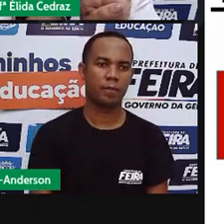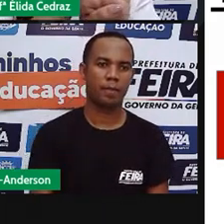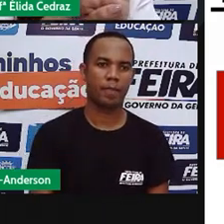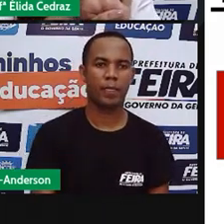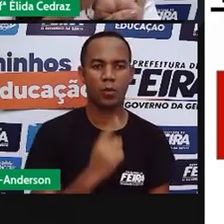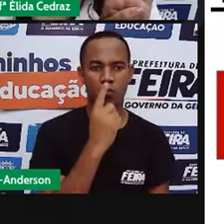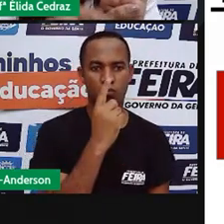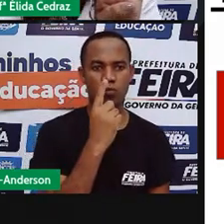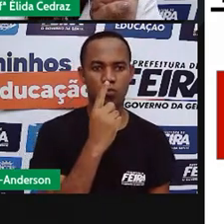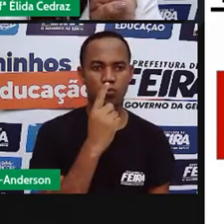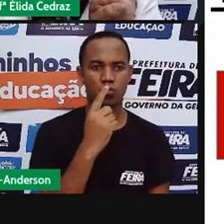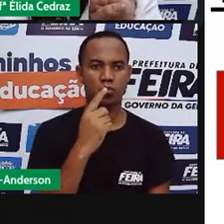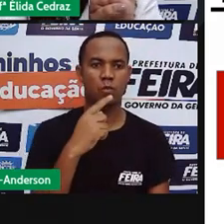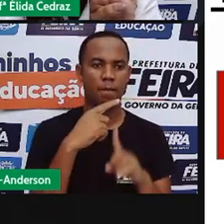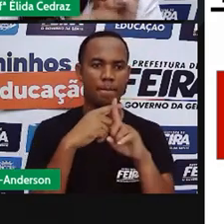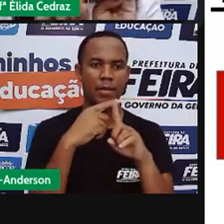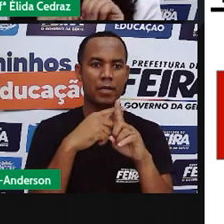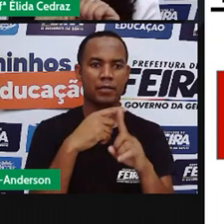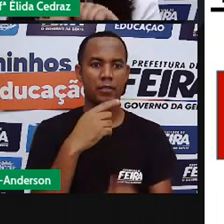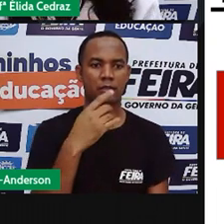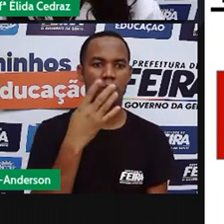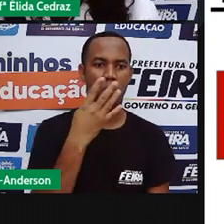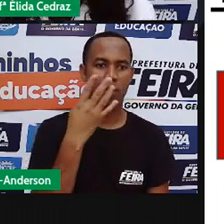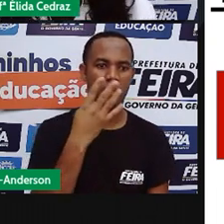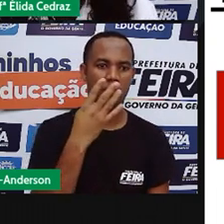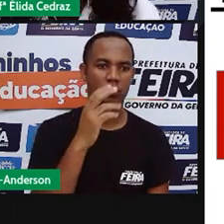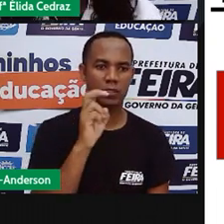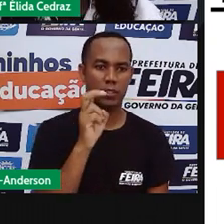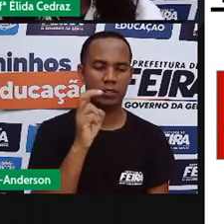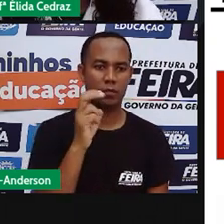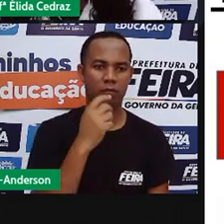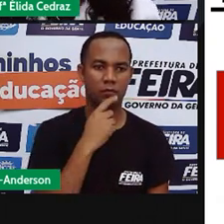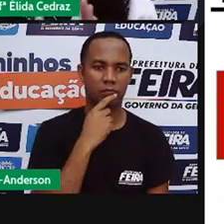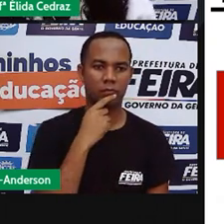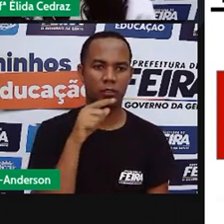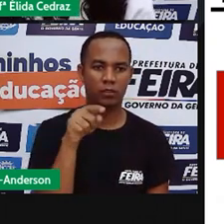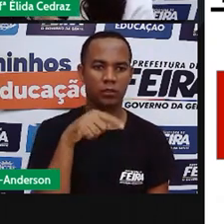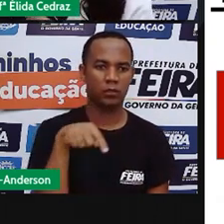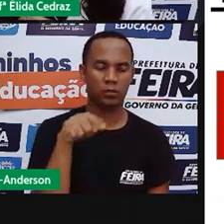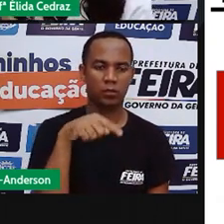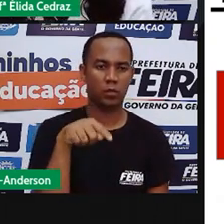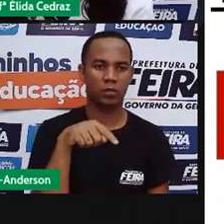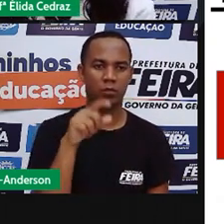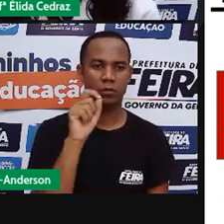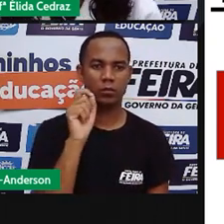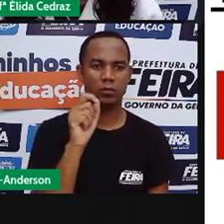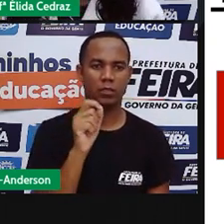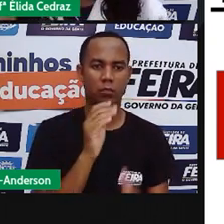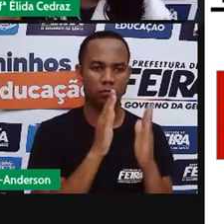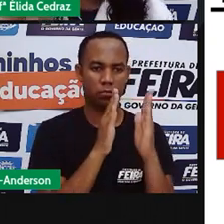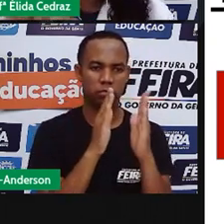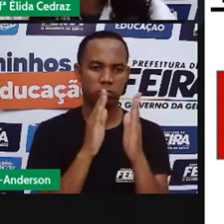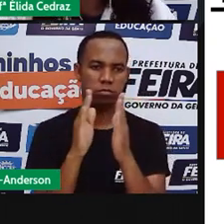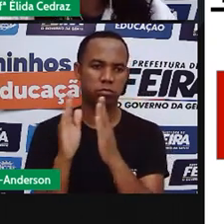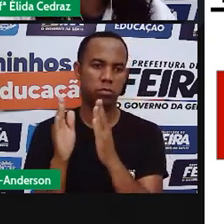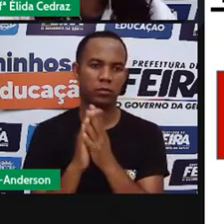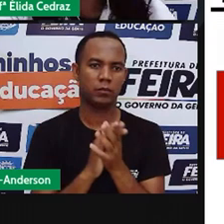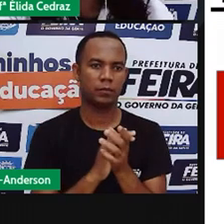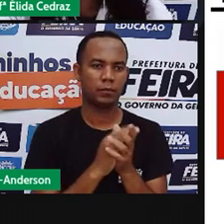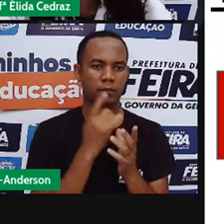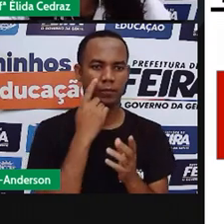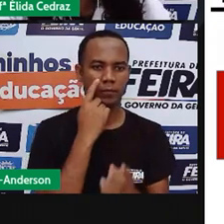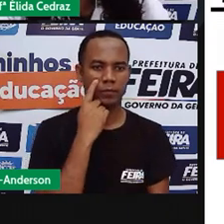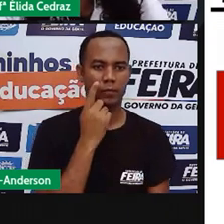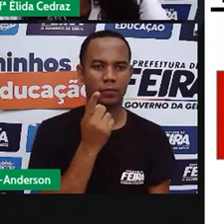1 mais 4, 5. E nós vamos completar essa sequência. Você vai aqui,